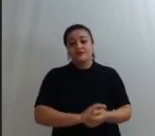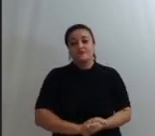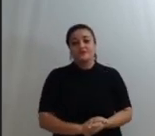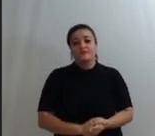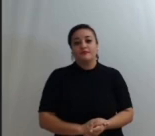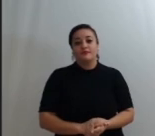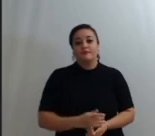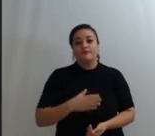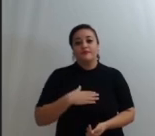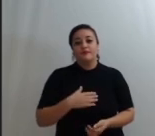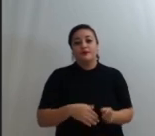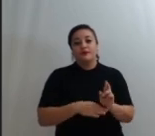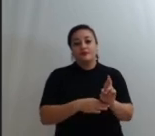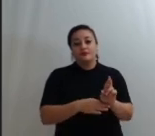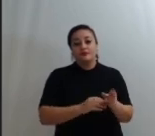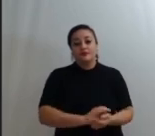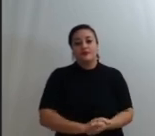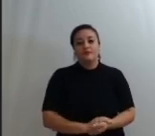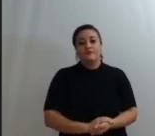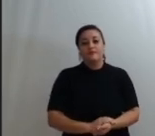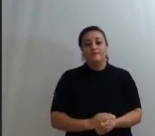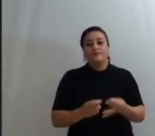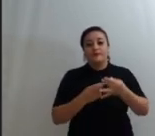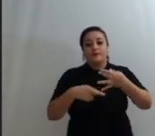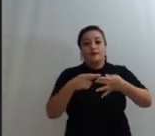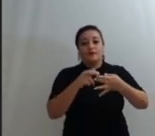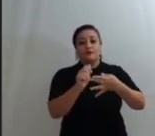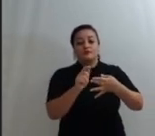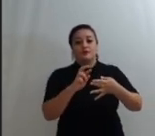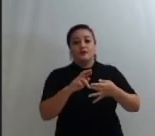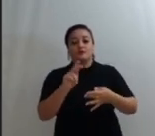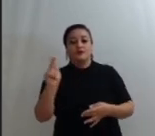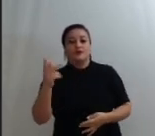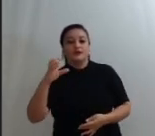relatoria, agravo regimental no habeas corpus